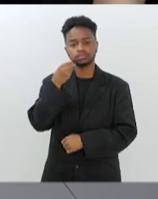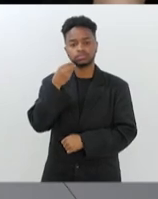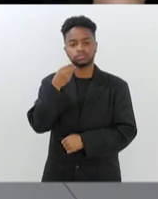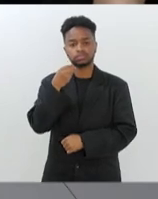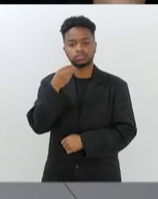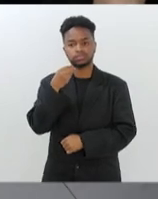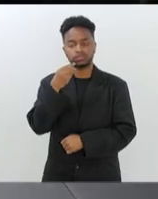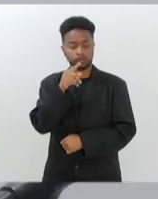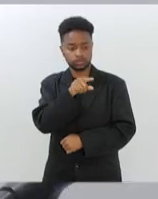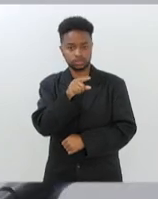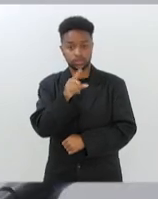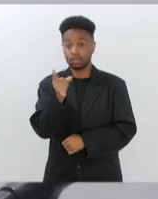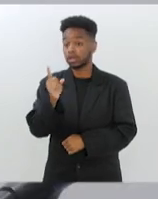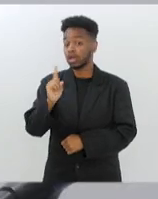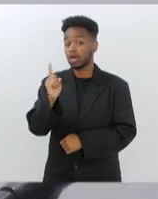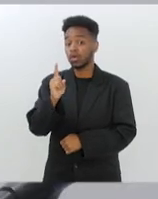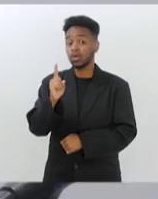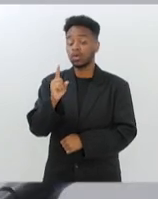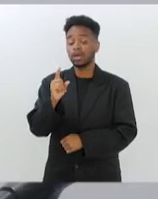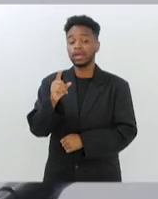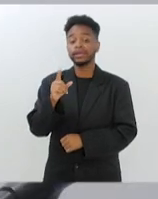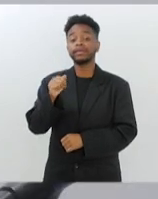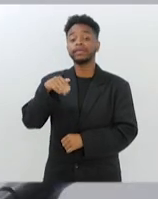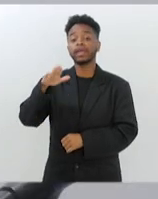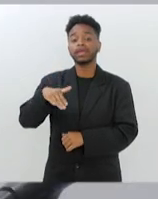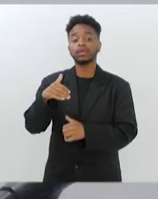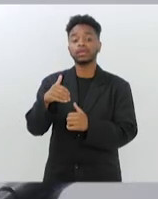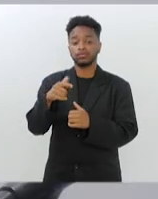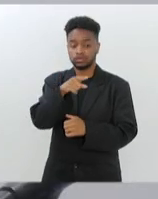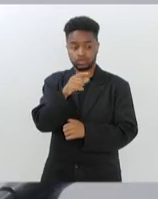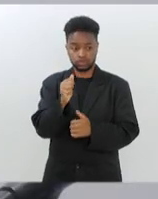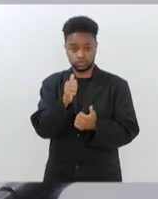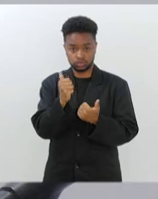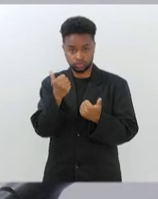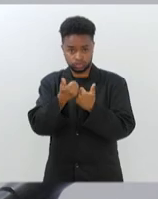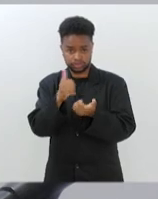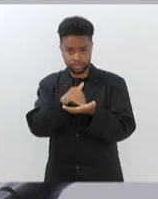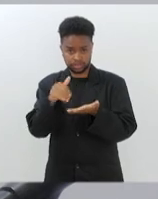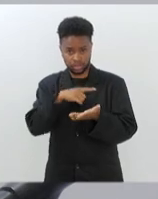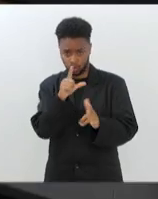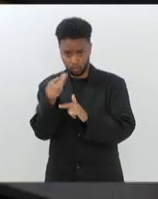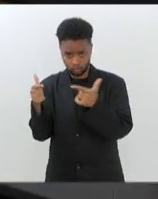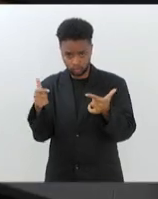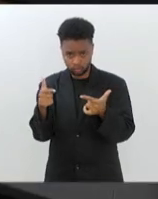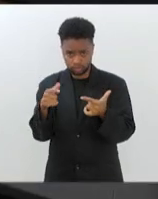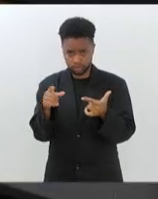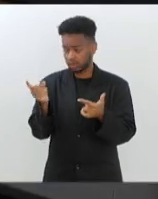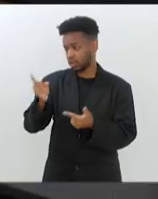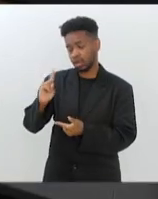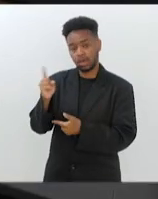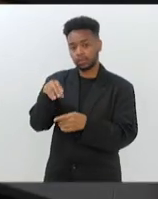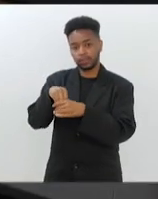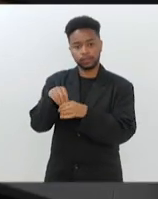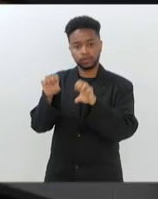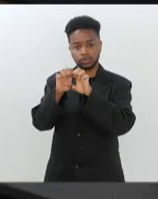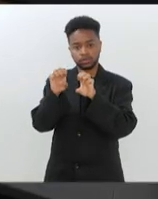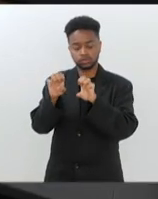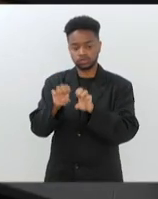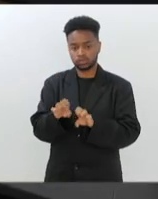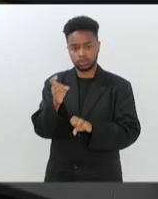em comunicação social digo cargo V excelência ocupa o cargo do subsecretário de estado existe outro subsecretário ou secretário de estado dentro dessa